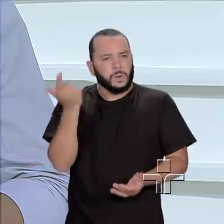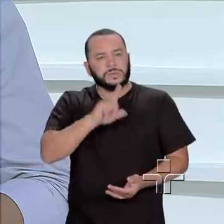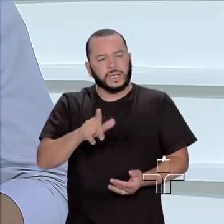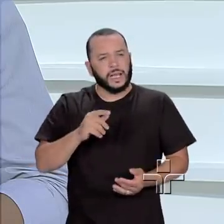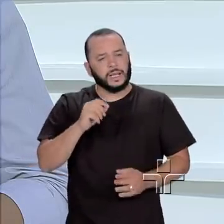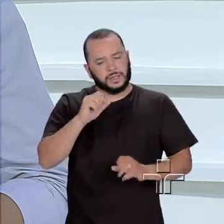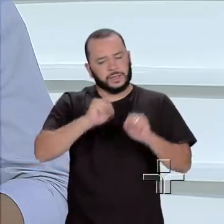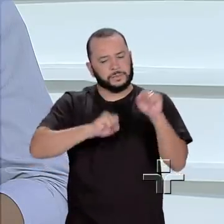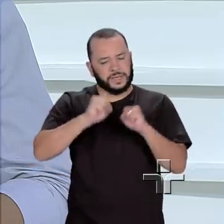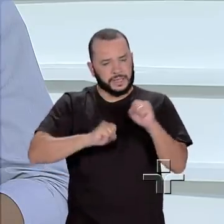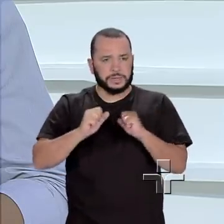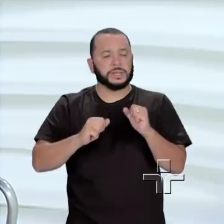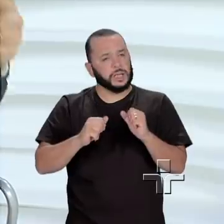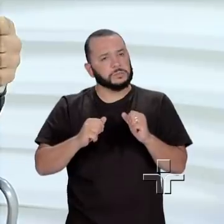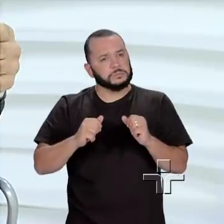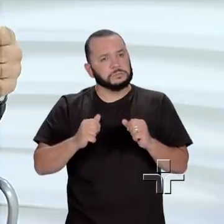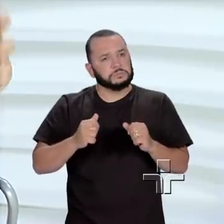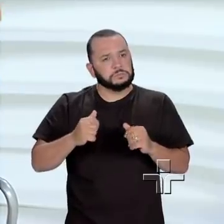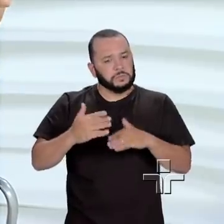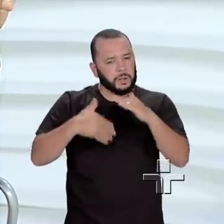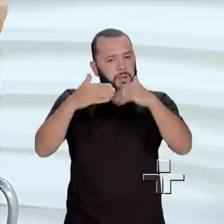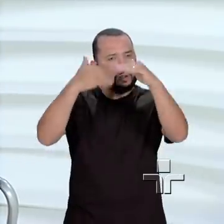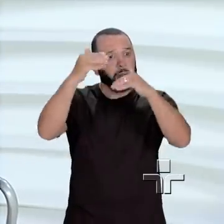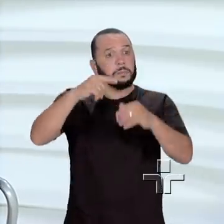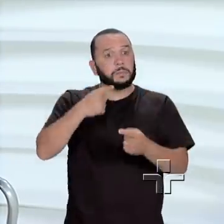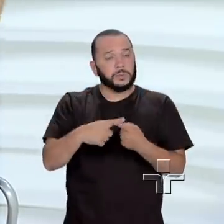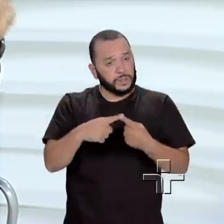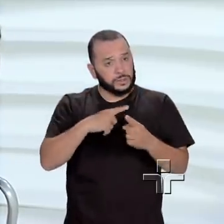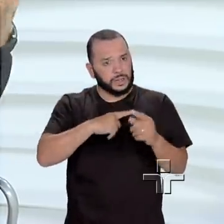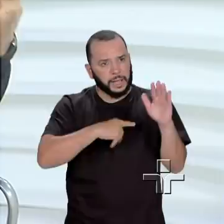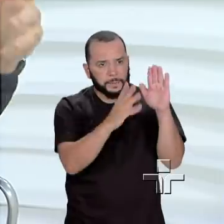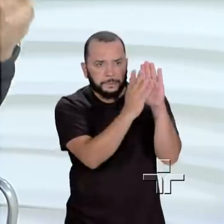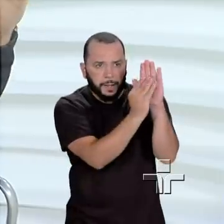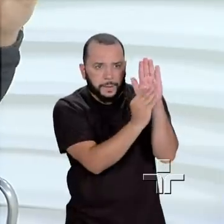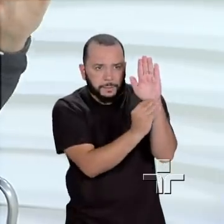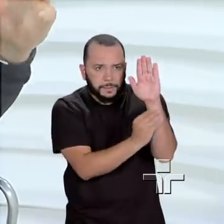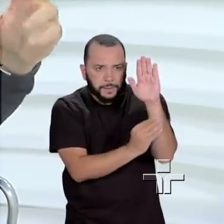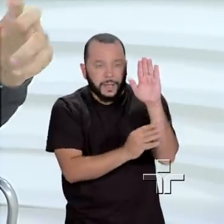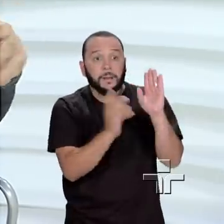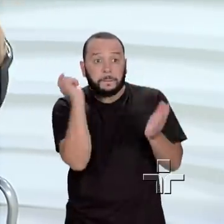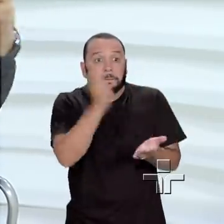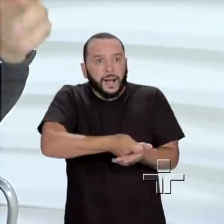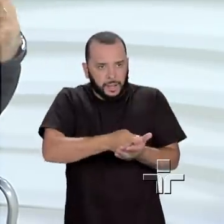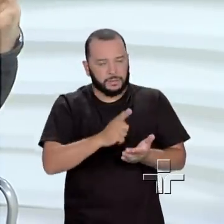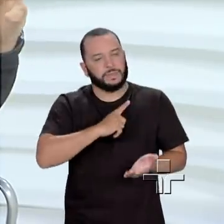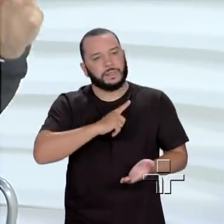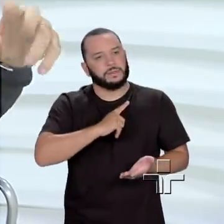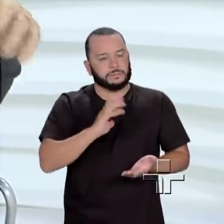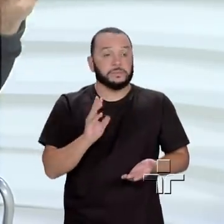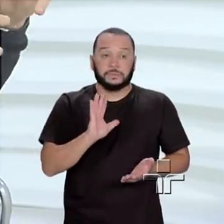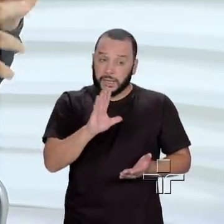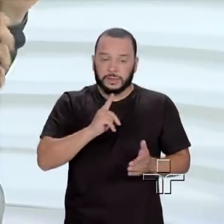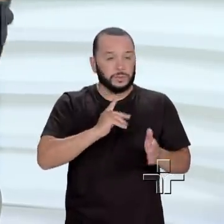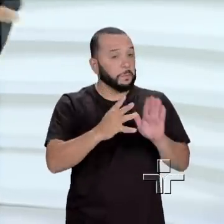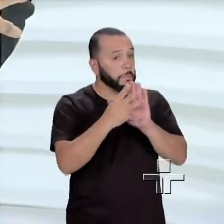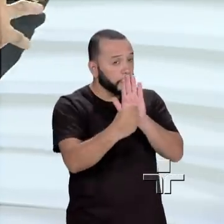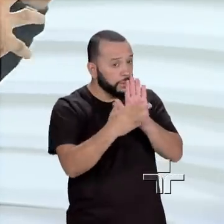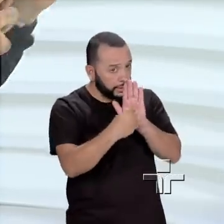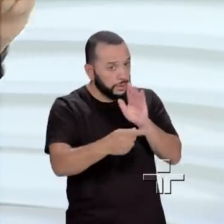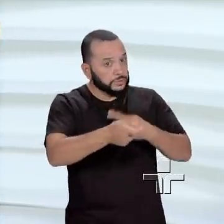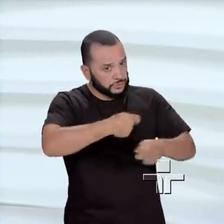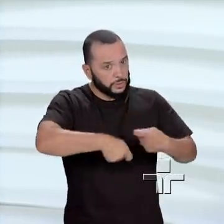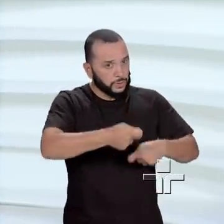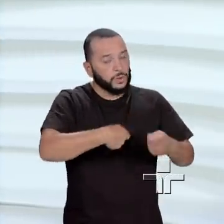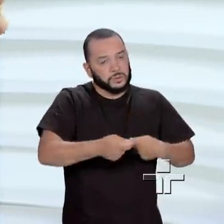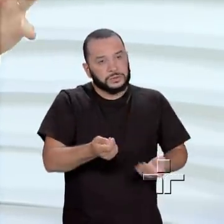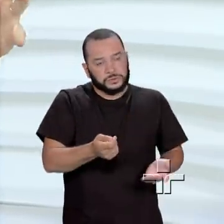que conseguem sobreviver com conteúdo pago, certo? Não integralmente ainda, mas esse modelo de negócio dá mostras de